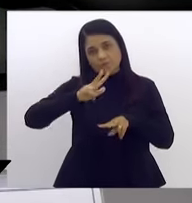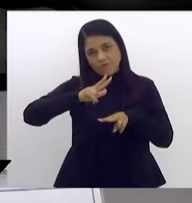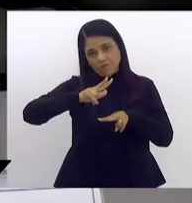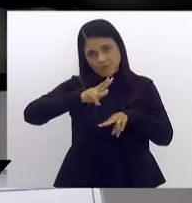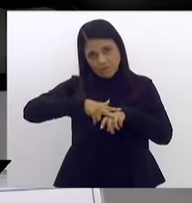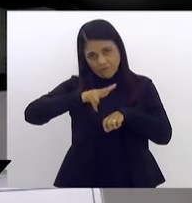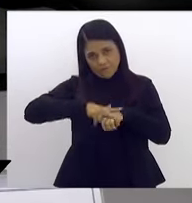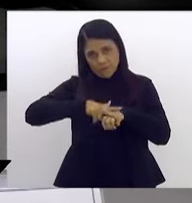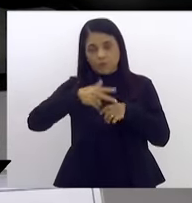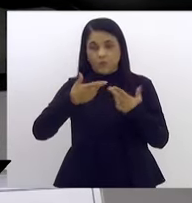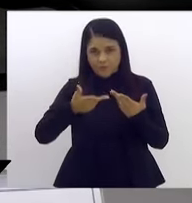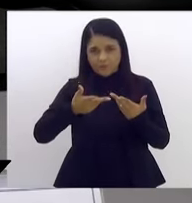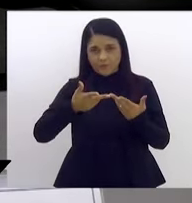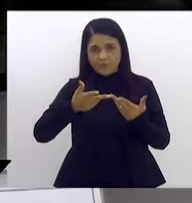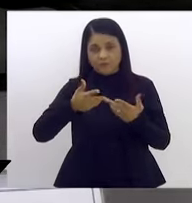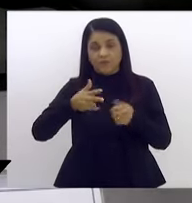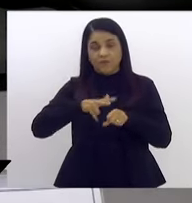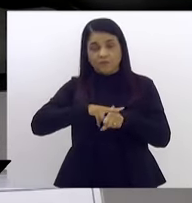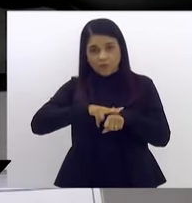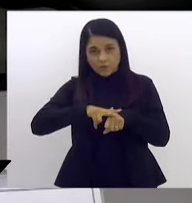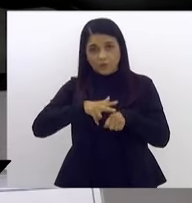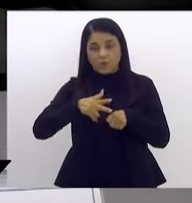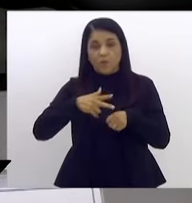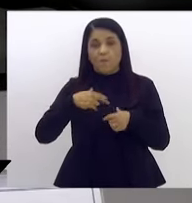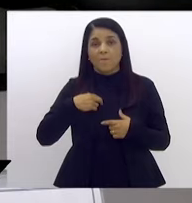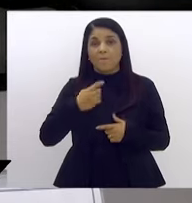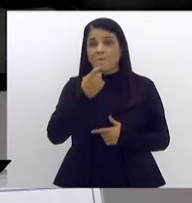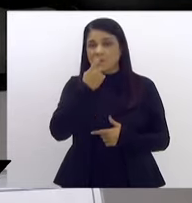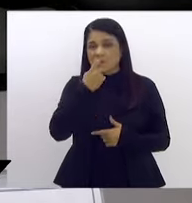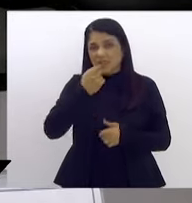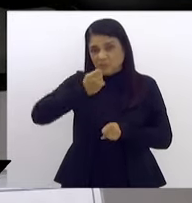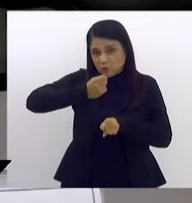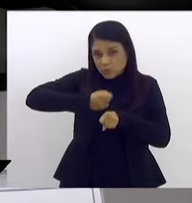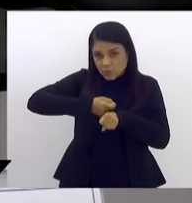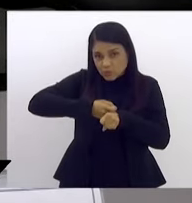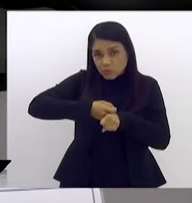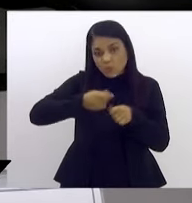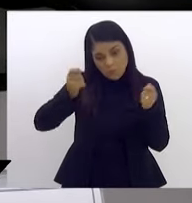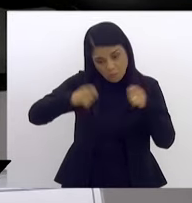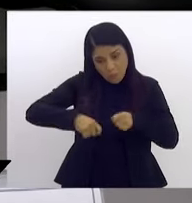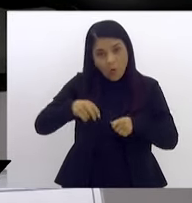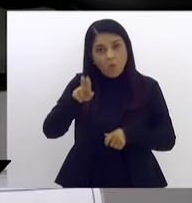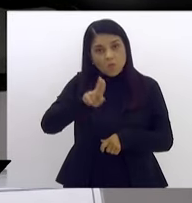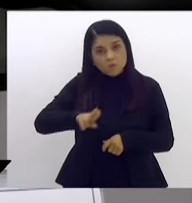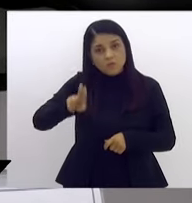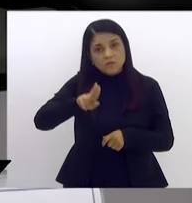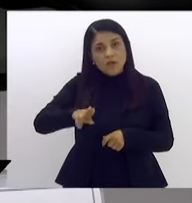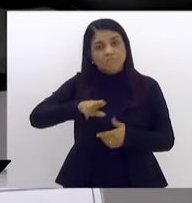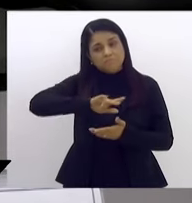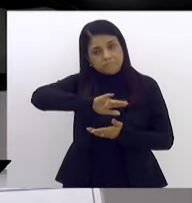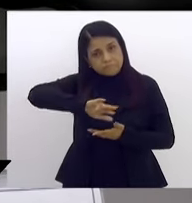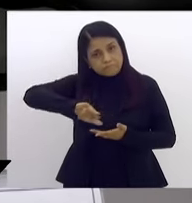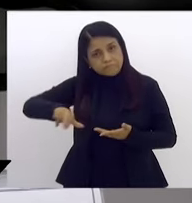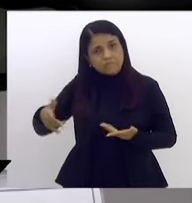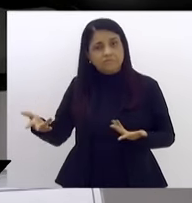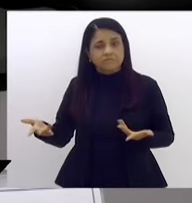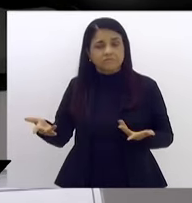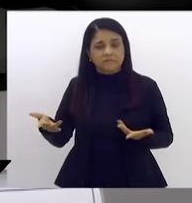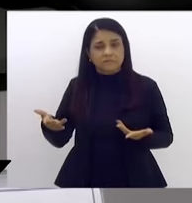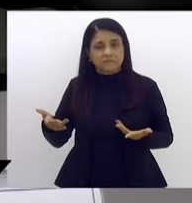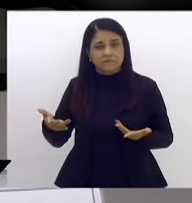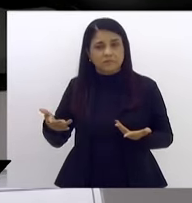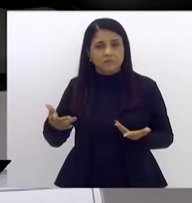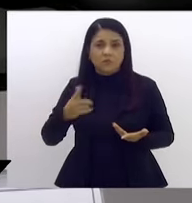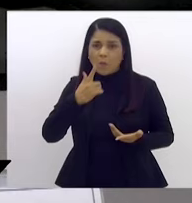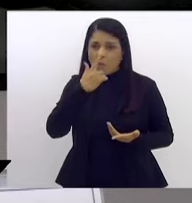plástico duro um plástico duro pode ser usado várias vezes e não polui